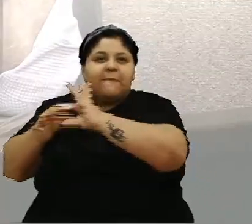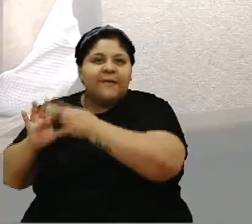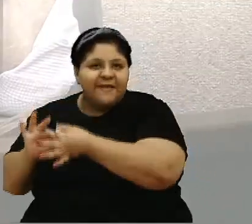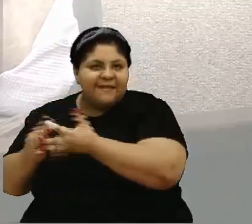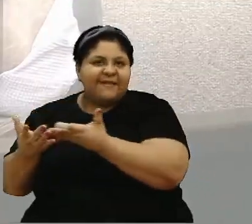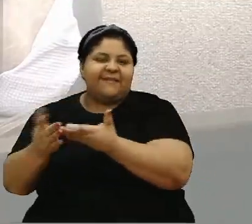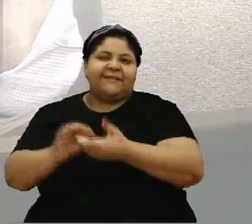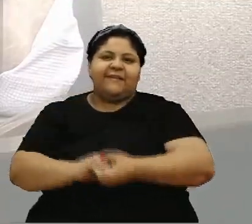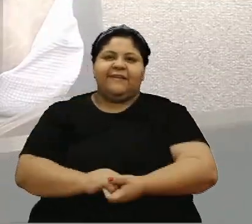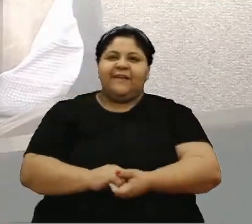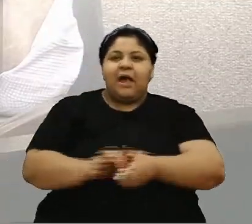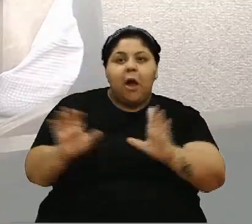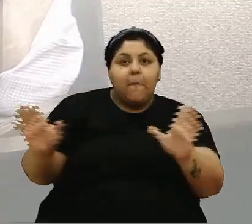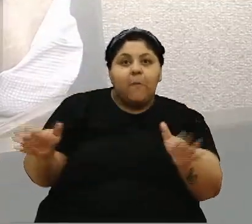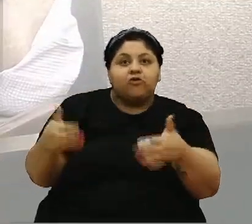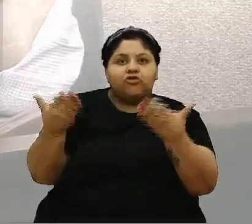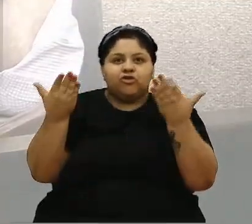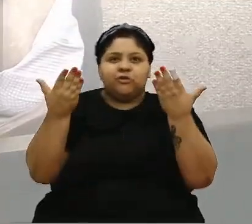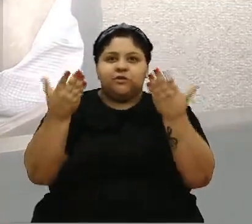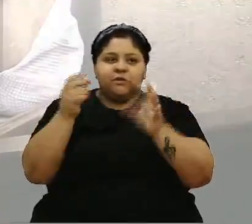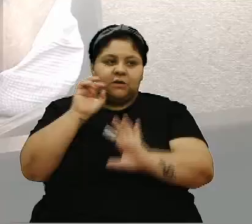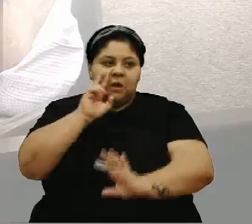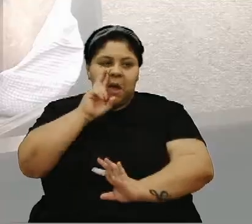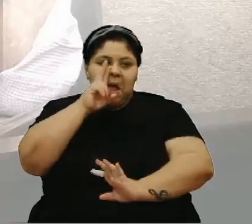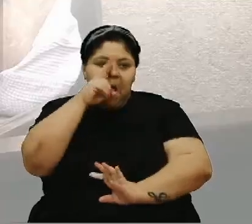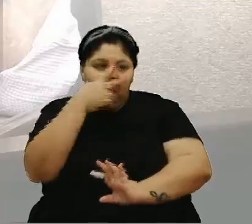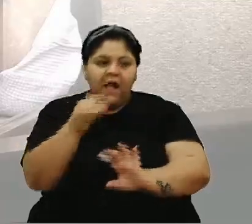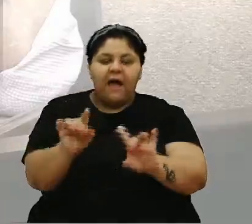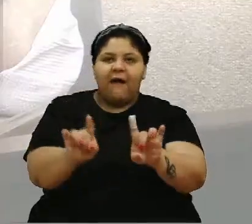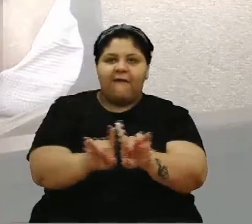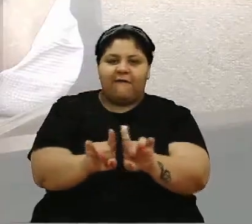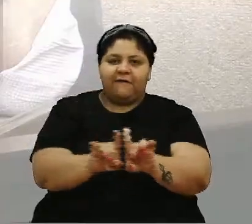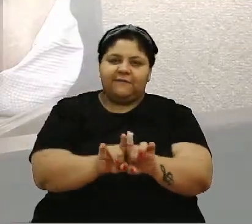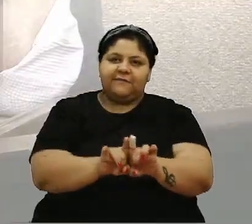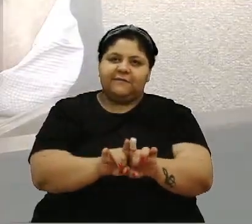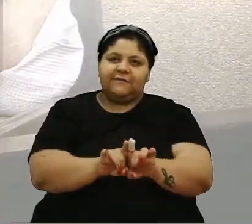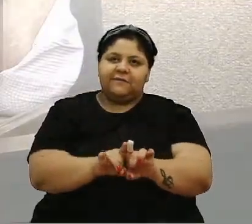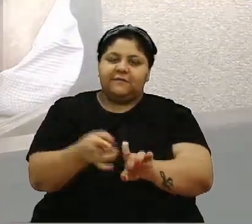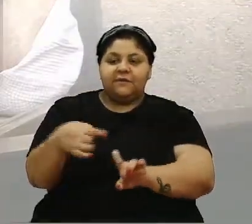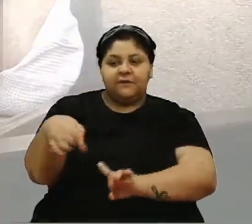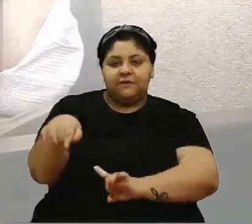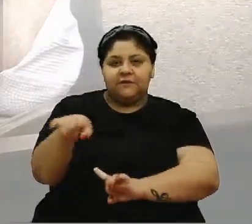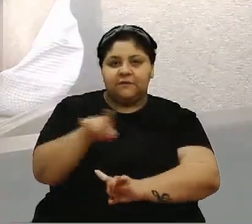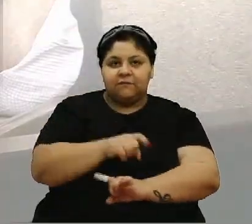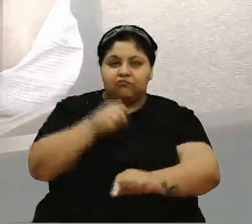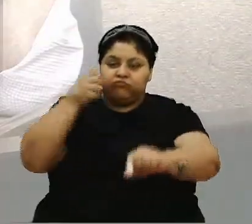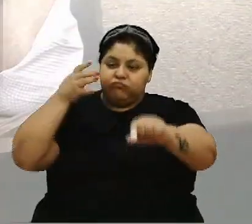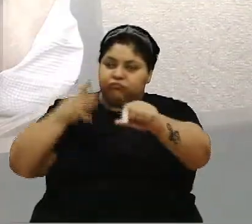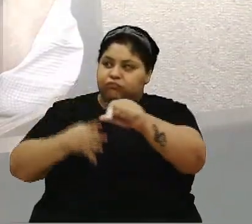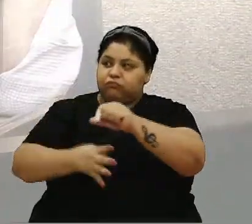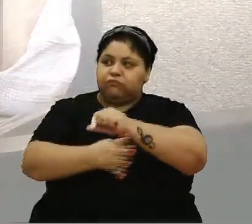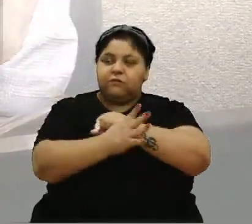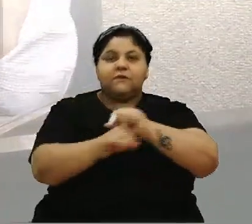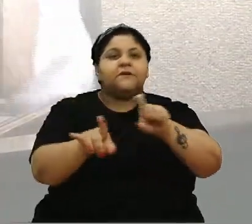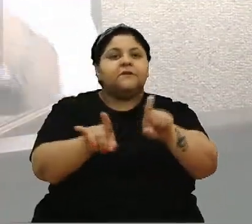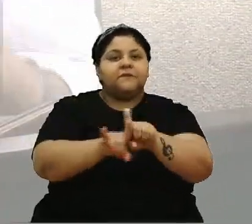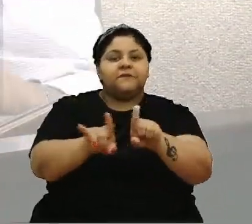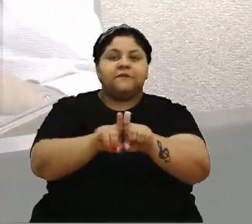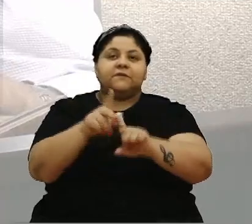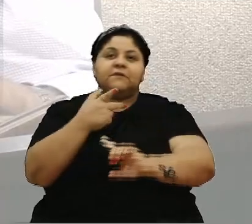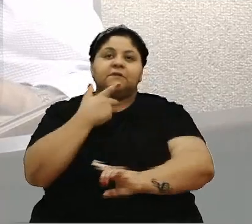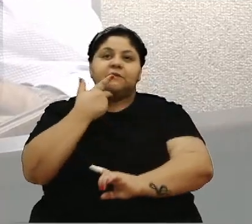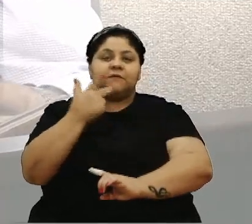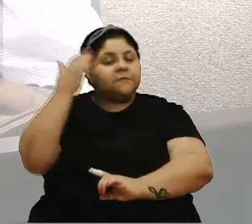que motiva e fortalece também a nossa migração. Também traz com que